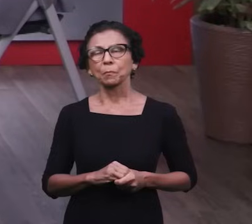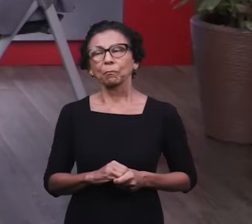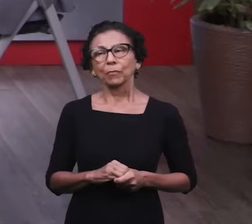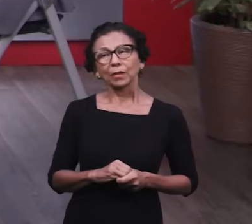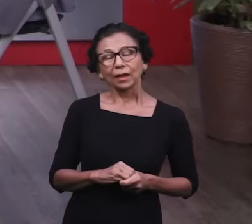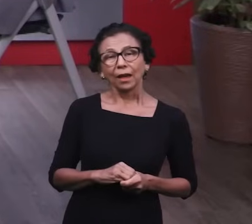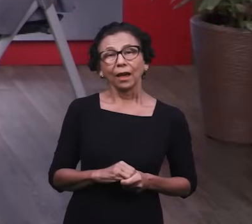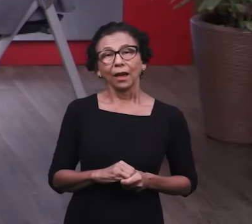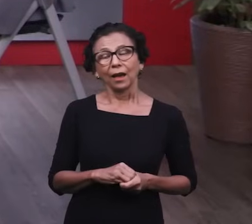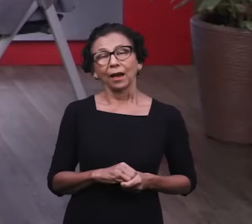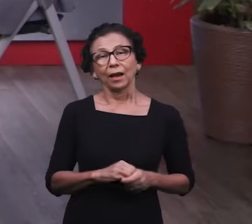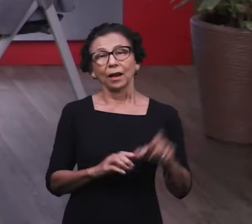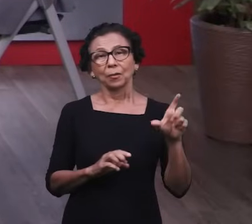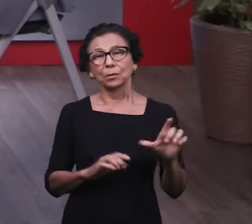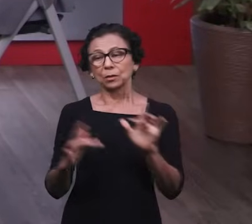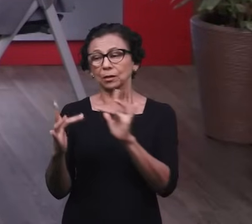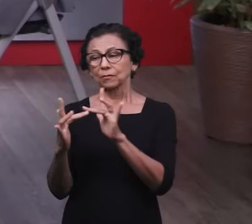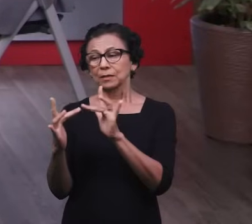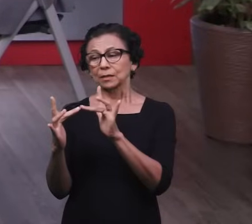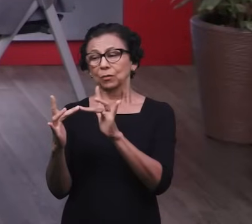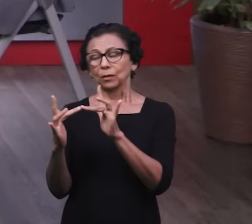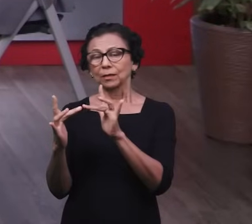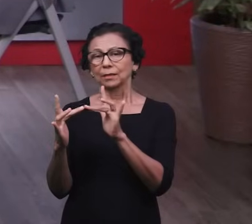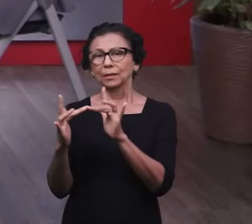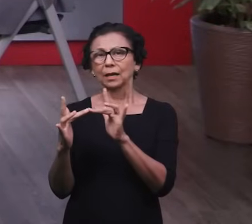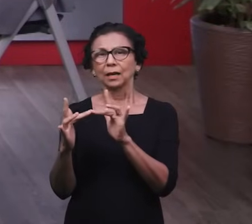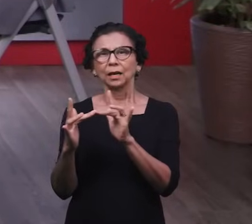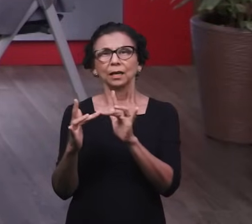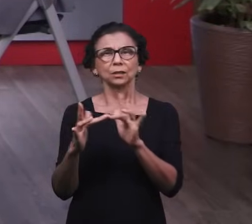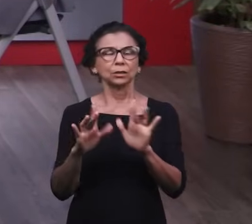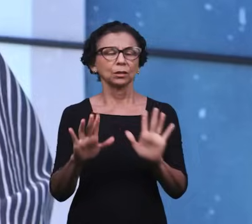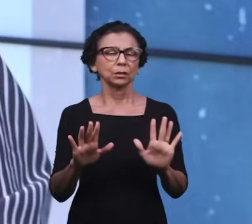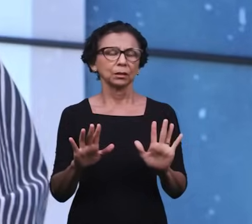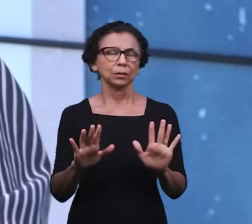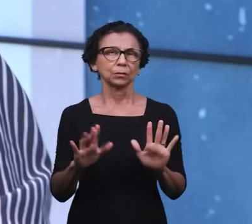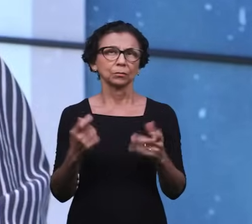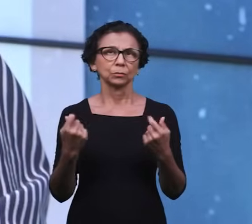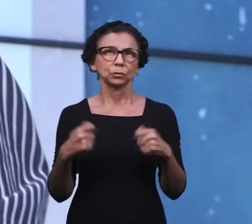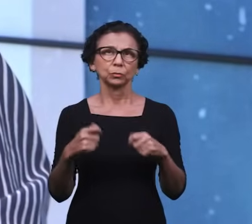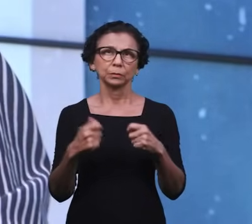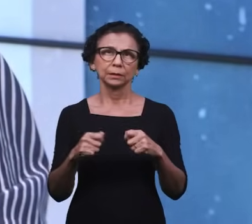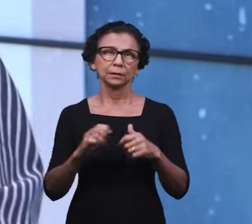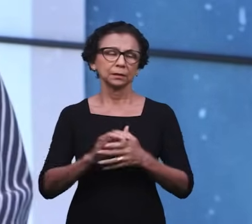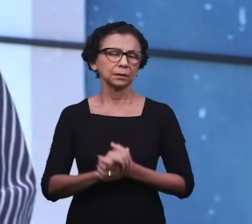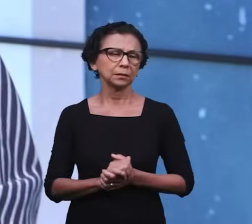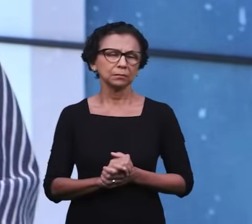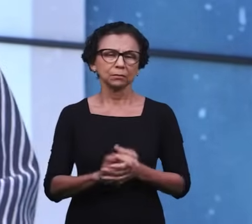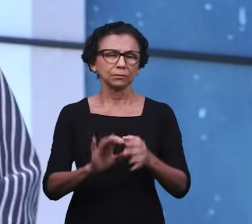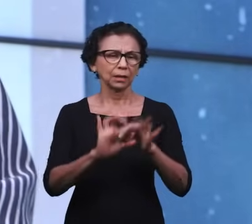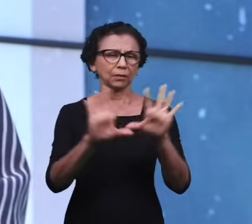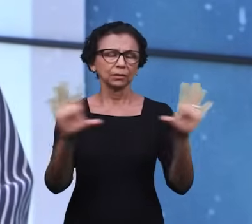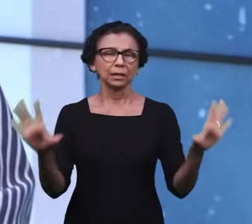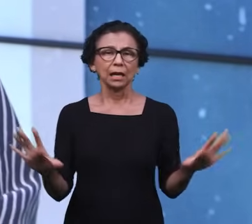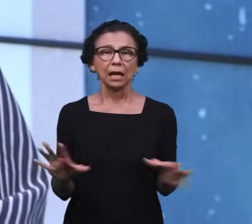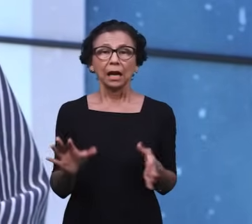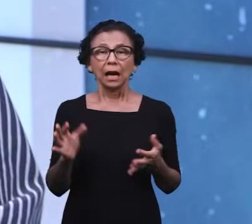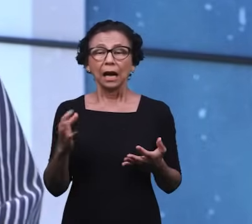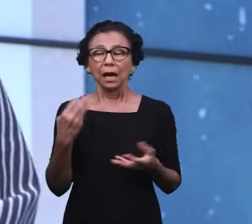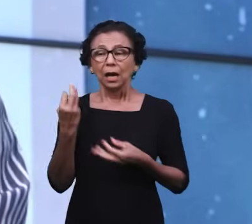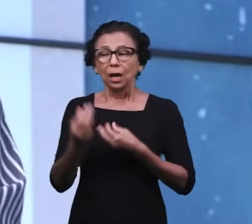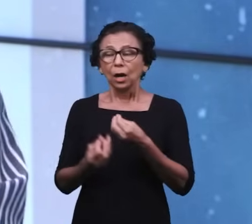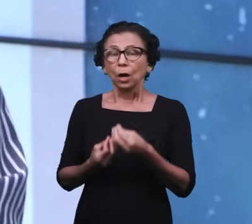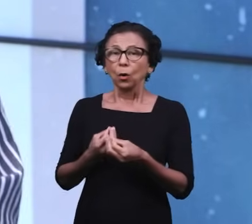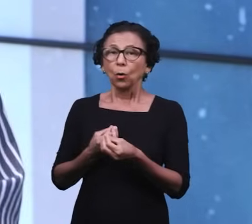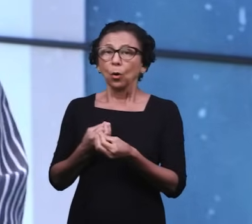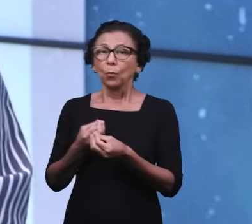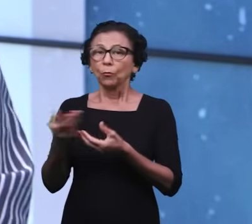a entender aquele mundo. Então, ah, não, mas eu não sei lidar, então eu não vou chegar perto. Não, você não precisa saber sobre autismo